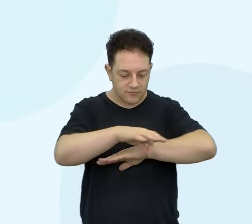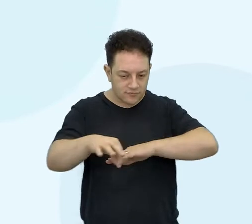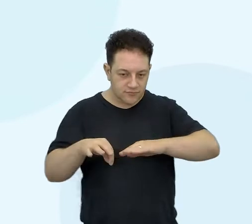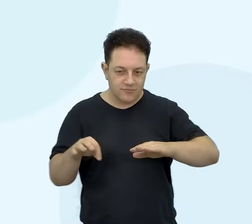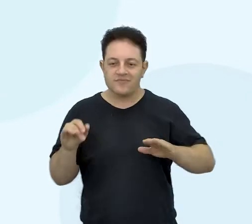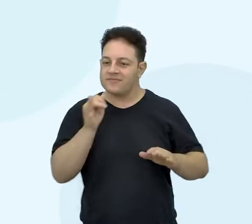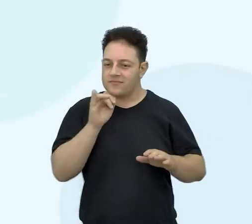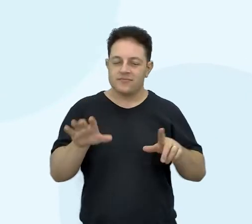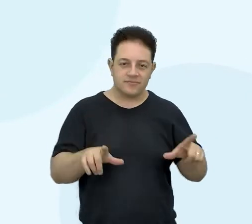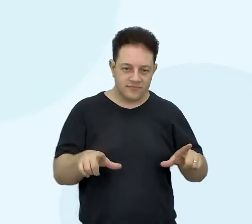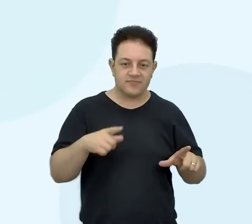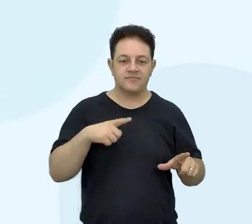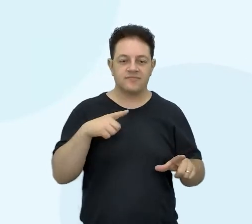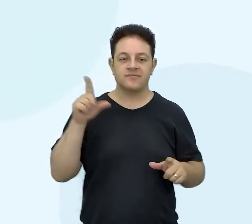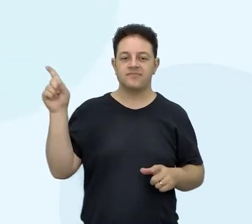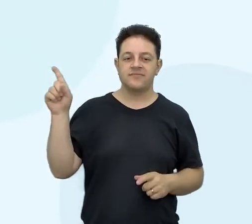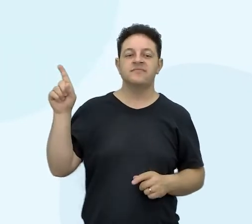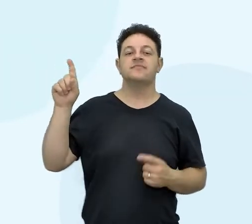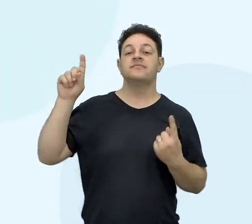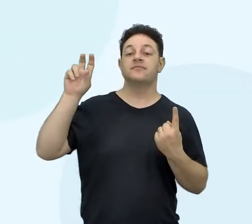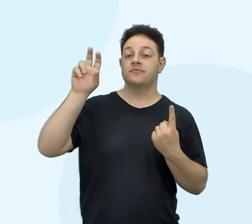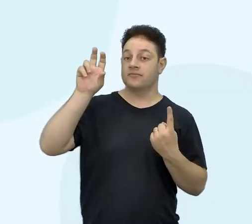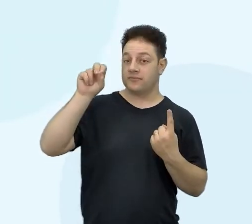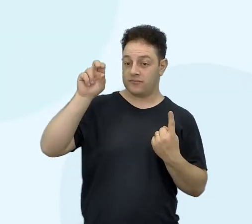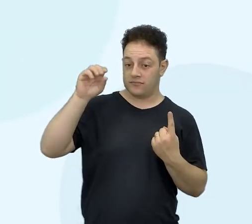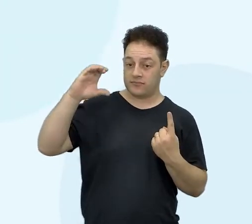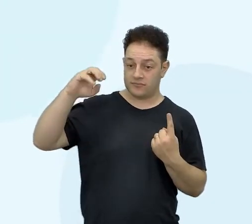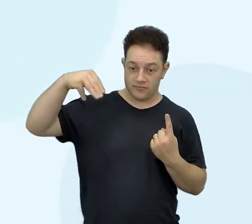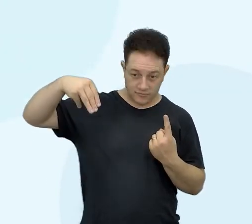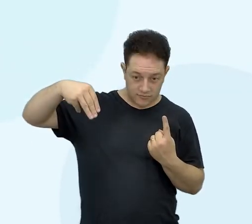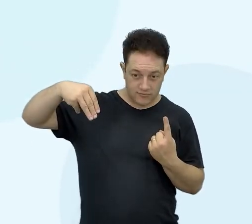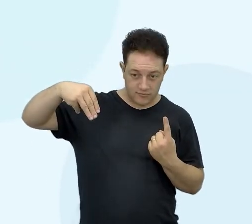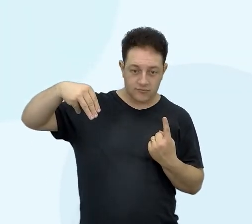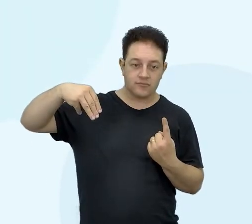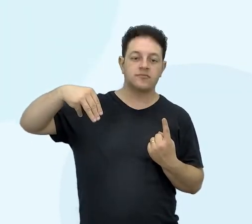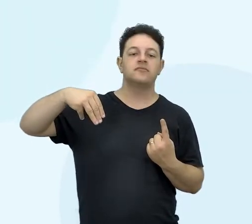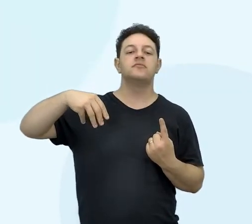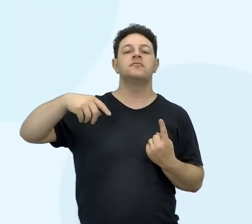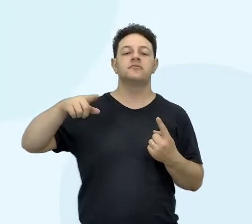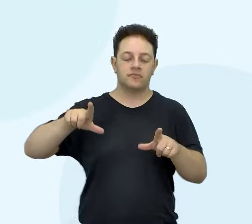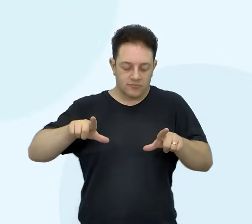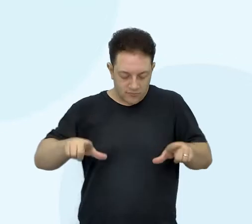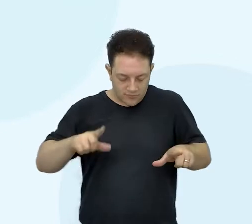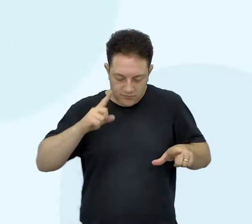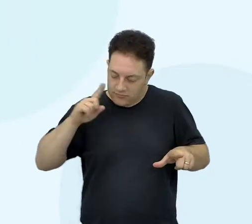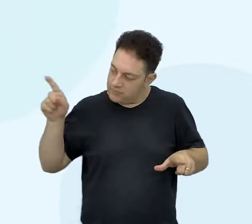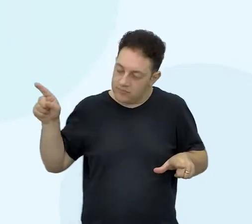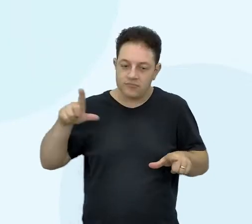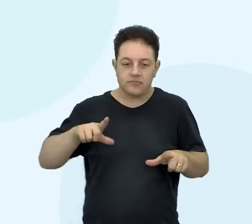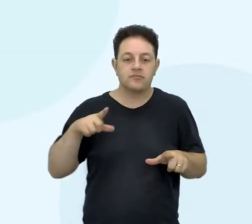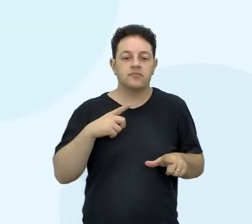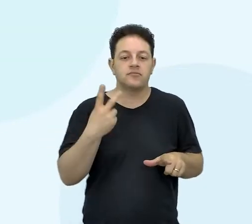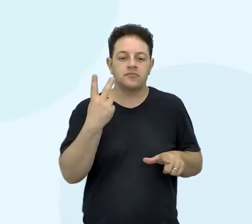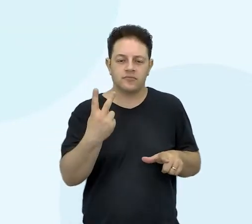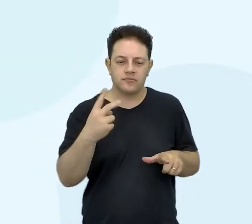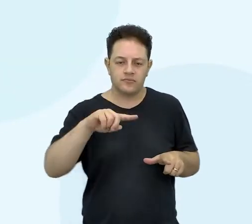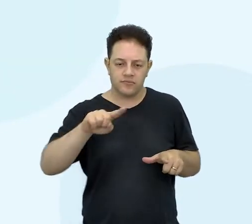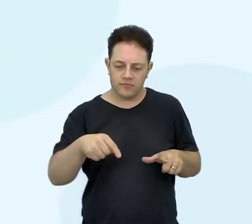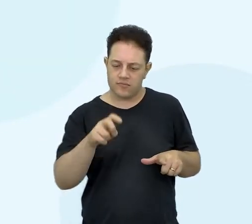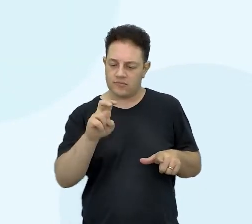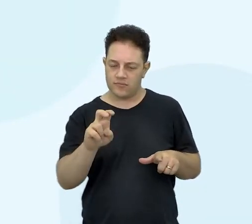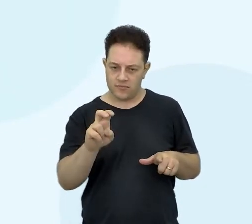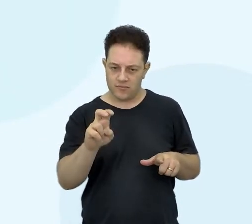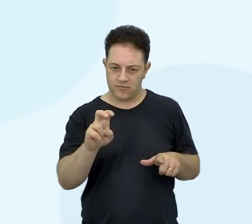considerada lá, nós temos 50 centímetros e ali na planta baixa eu tenho